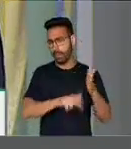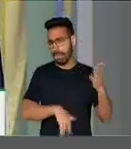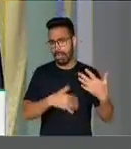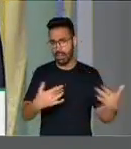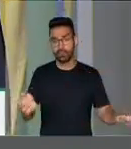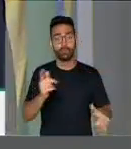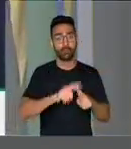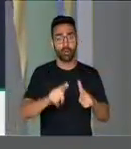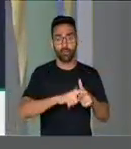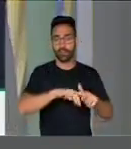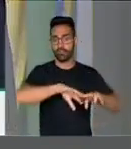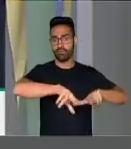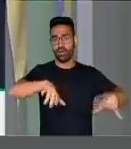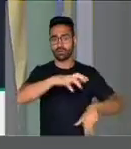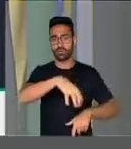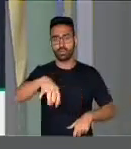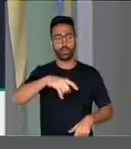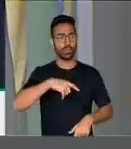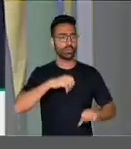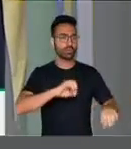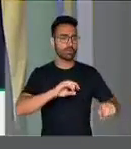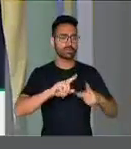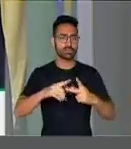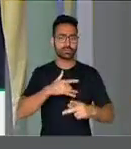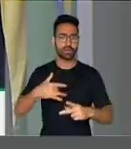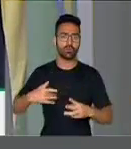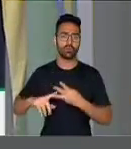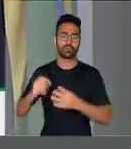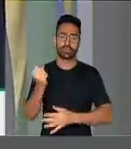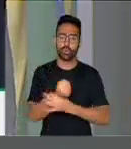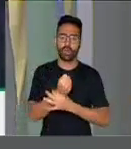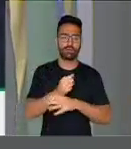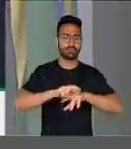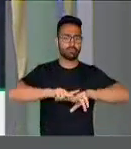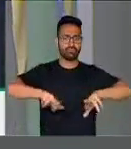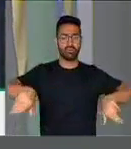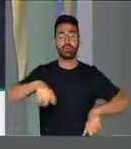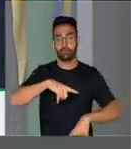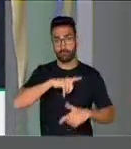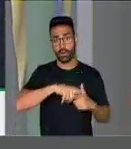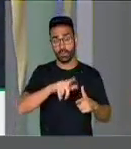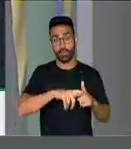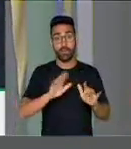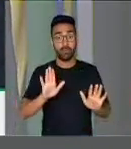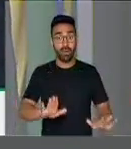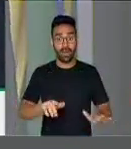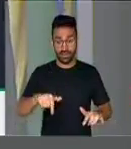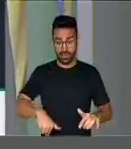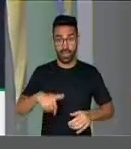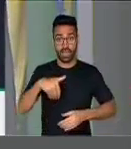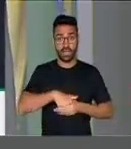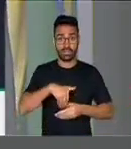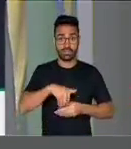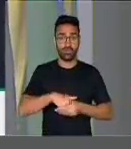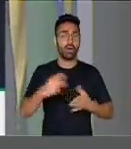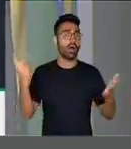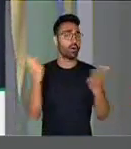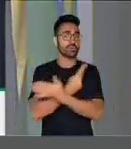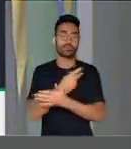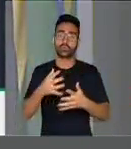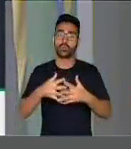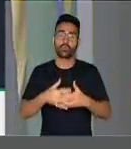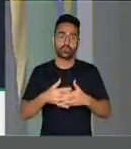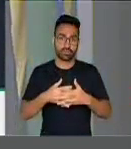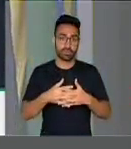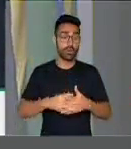problemas em outros setores, na educação, na saúde, na segurança pública. Mas essa eleição houve uma confusão. O problema